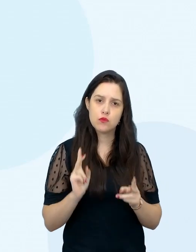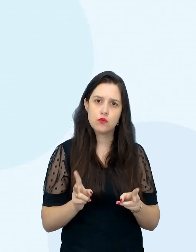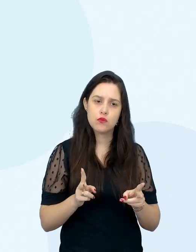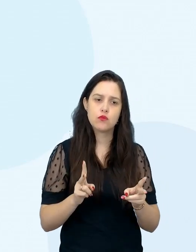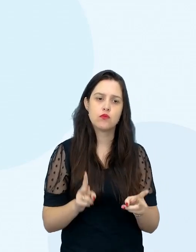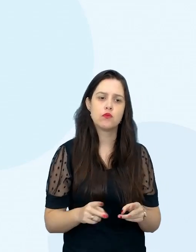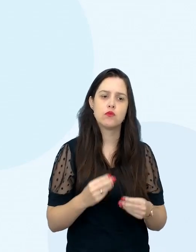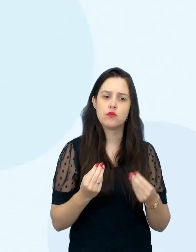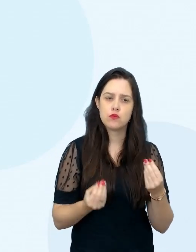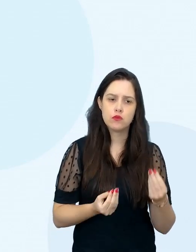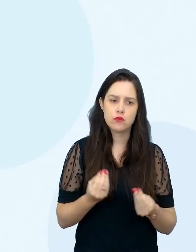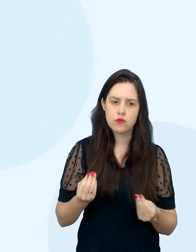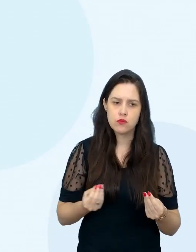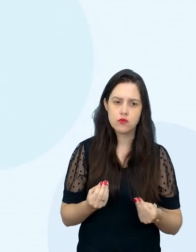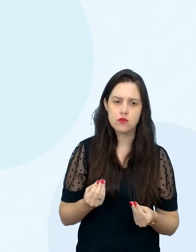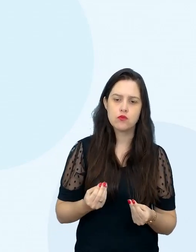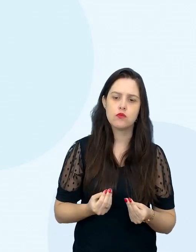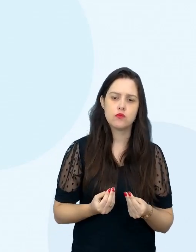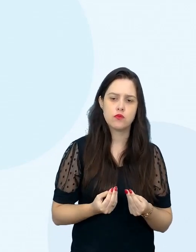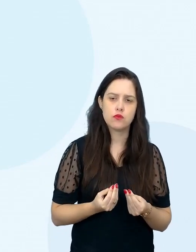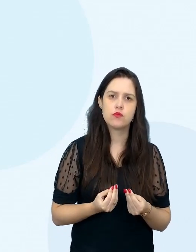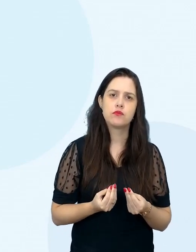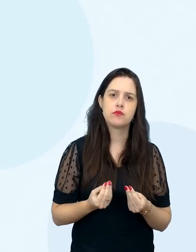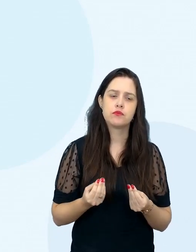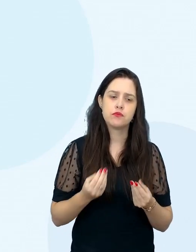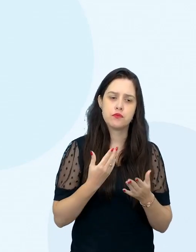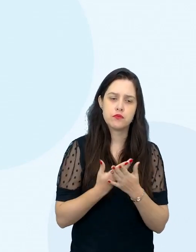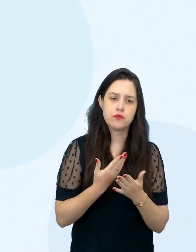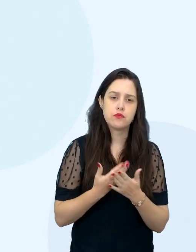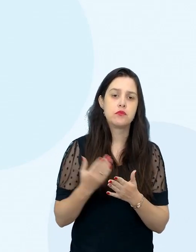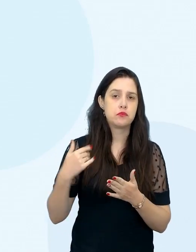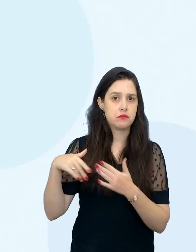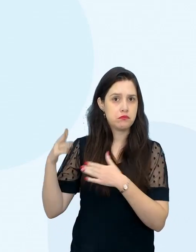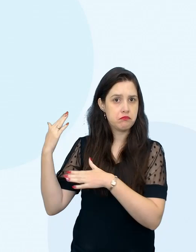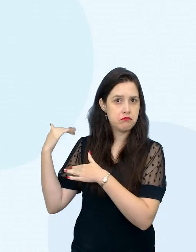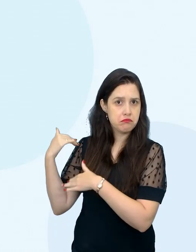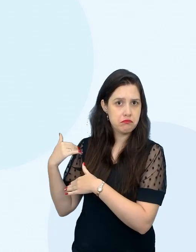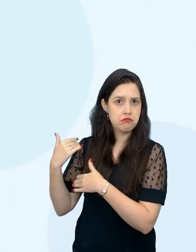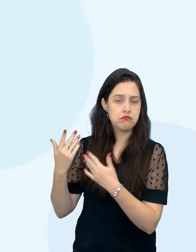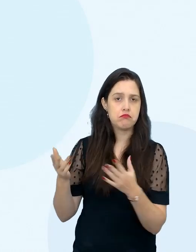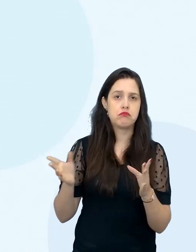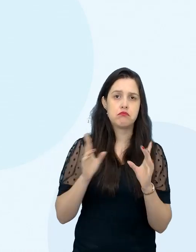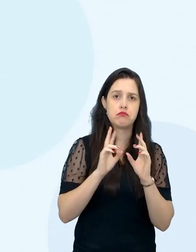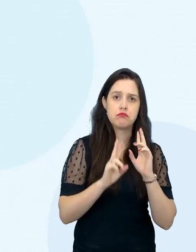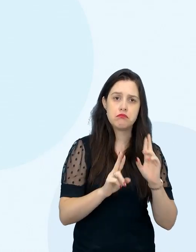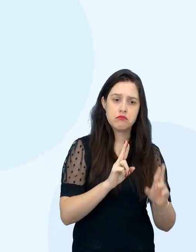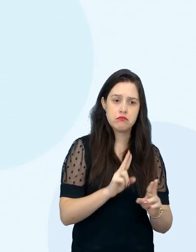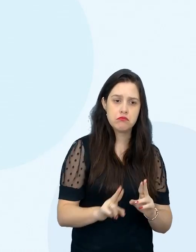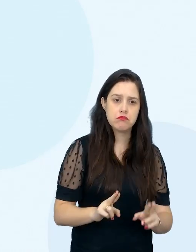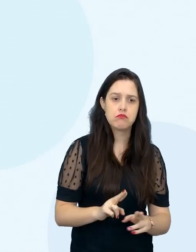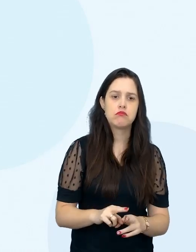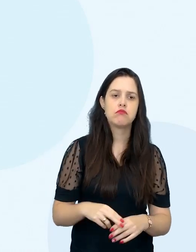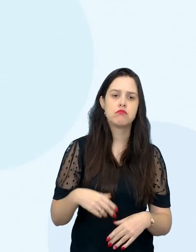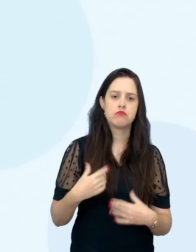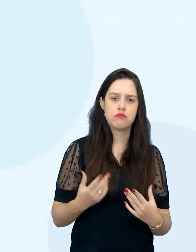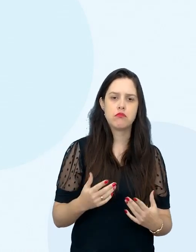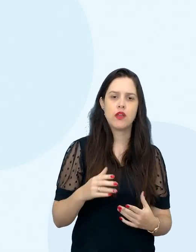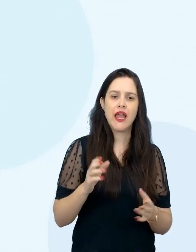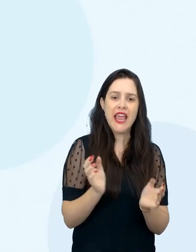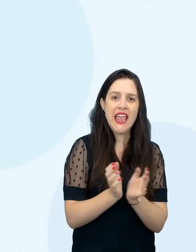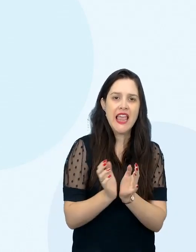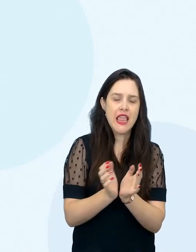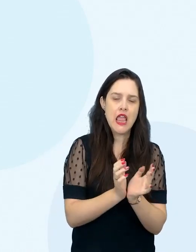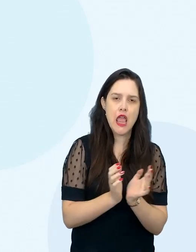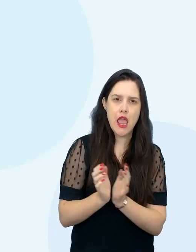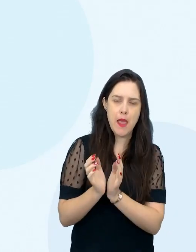também queria retomar um ponto super importante que foi dado na ATPC anterior, que é relacionado aí à equipe, né, que compõe aí